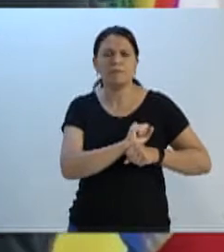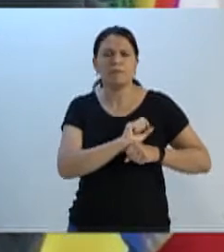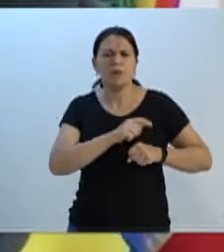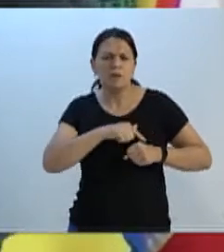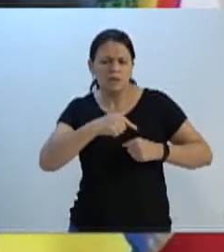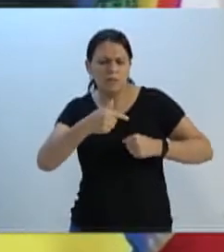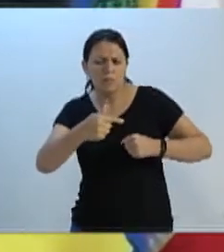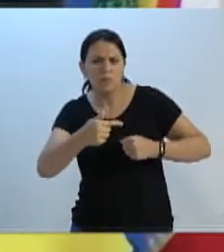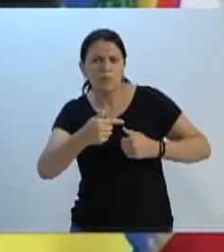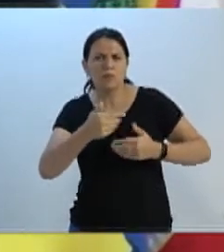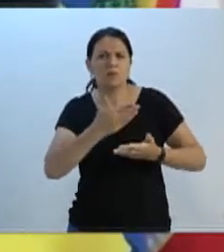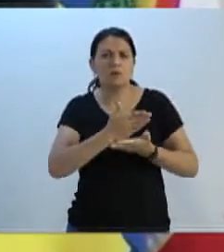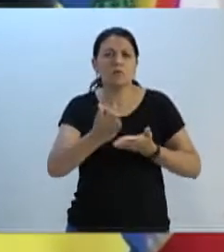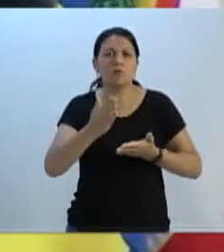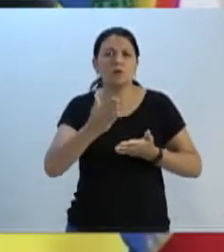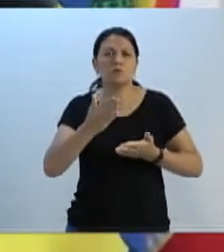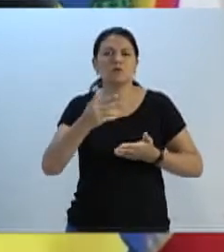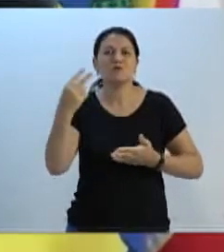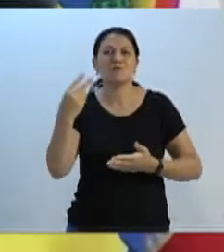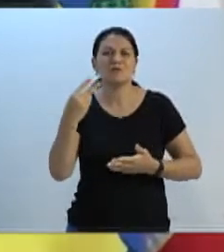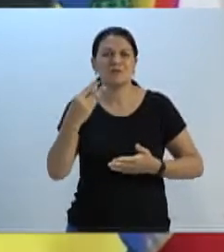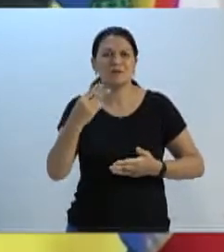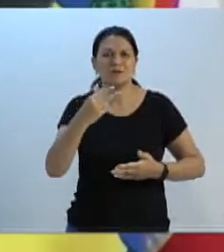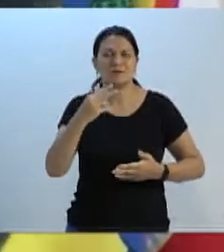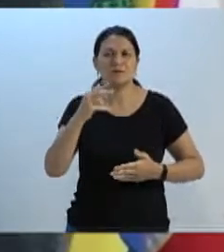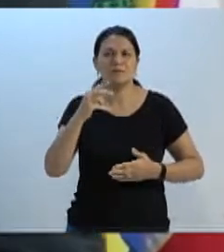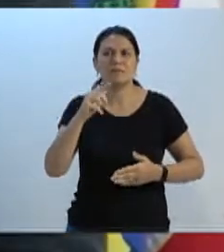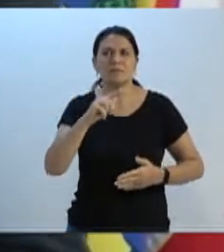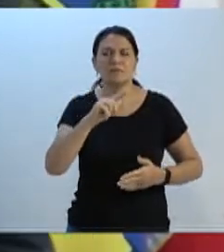da segunda legislatura no Senado.